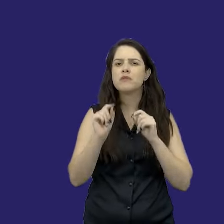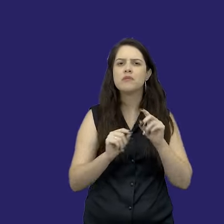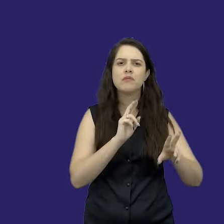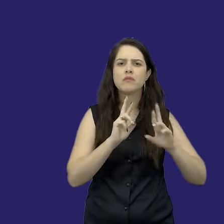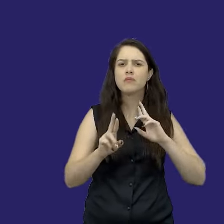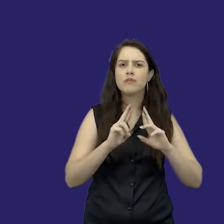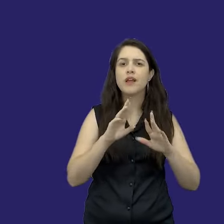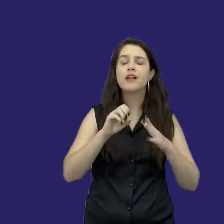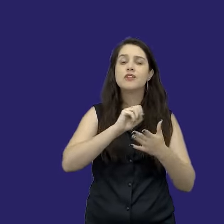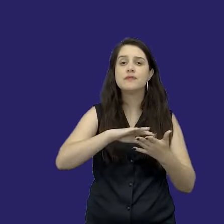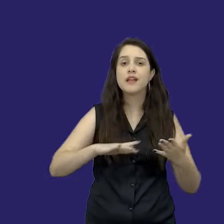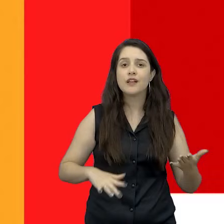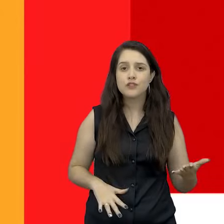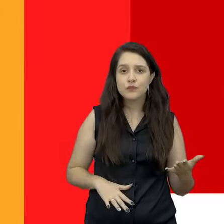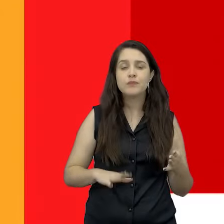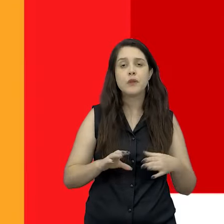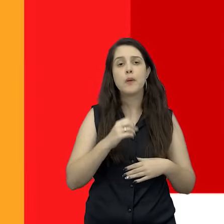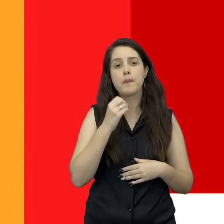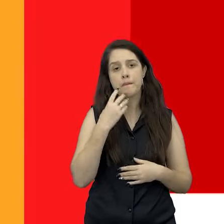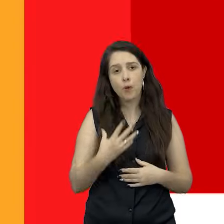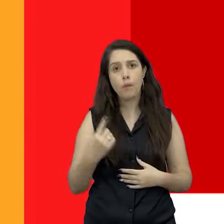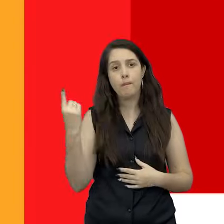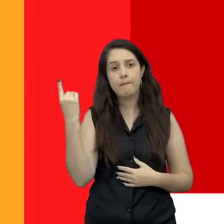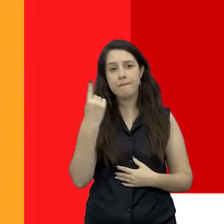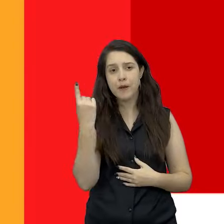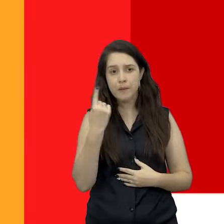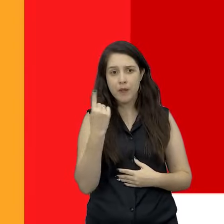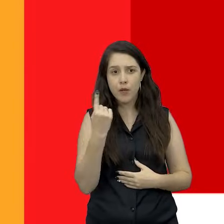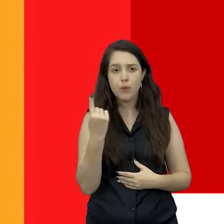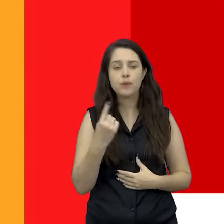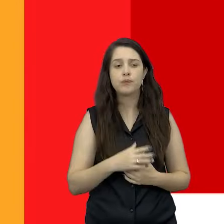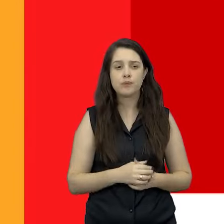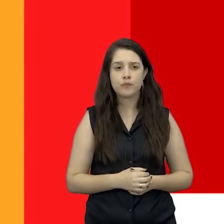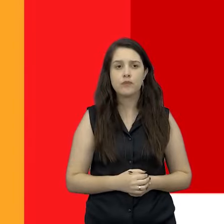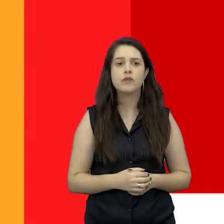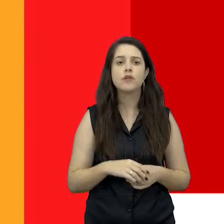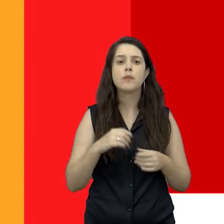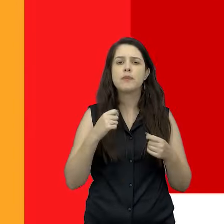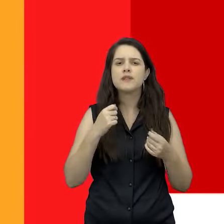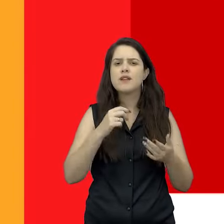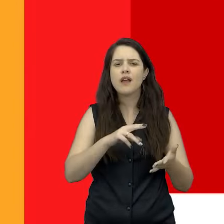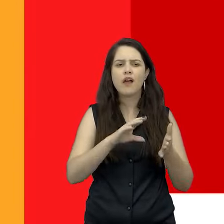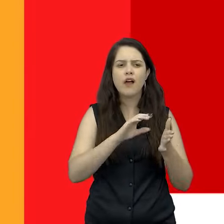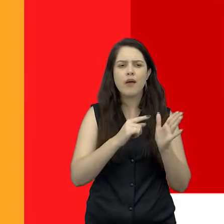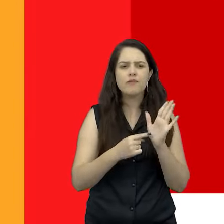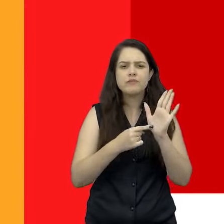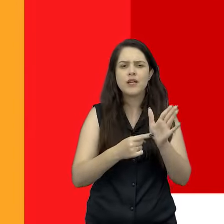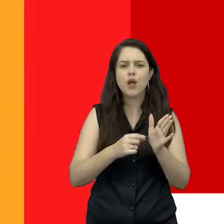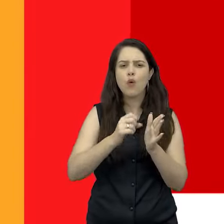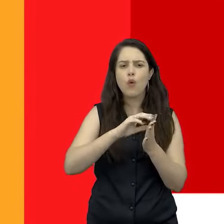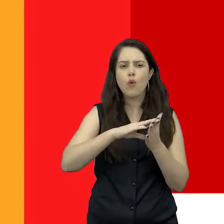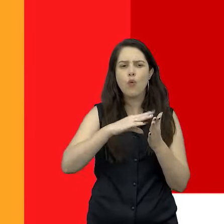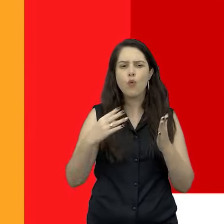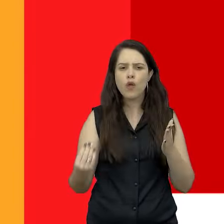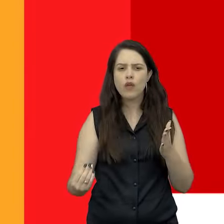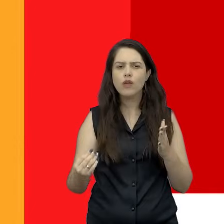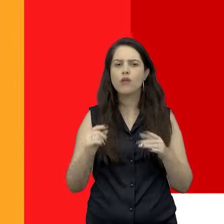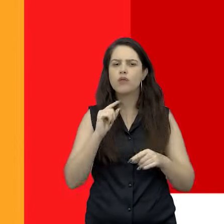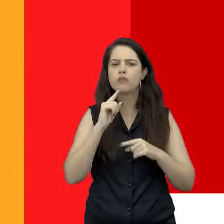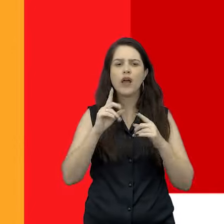matriz de habilidades. Bom, primeiro, por que devemos priorizar o currículo, né? Segundo, as